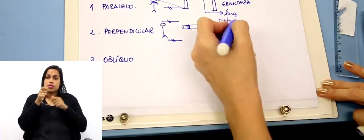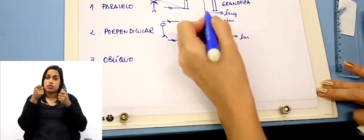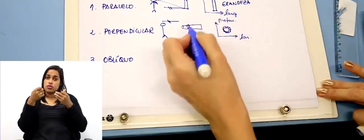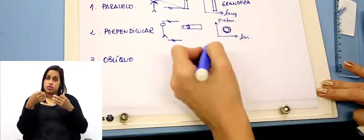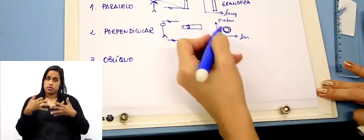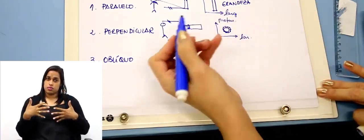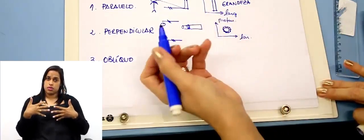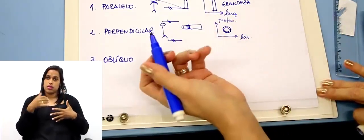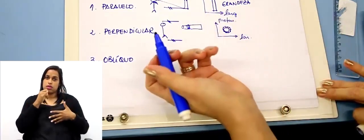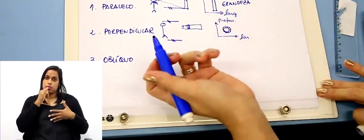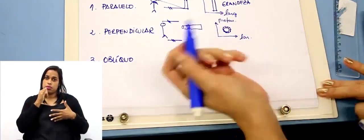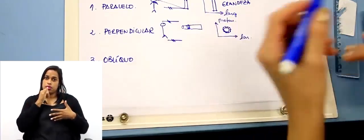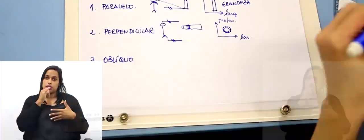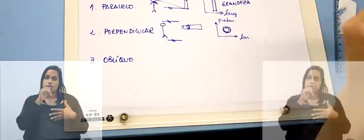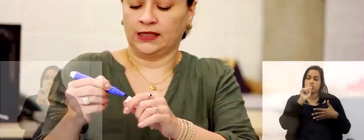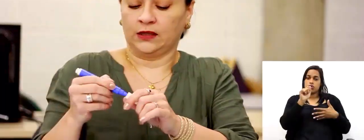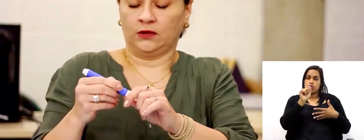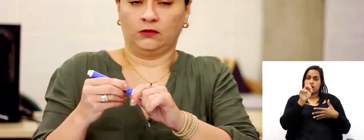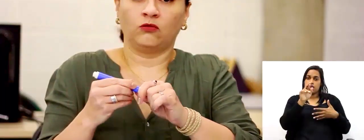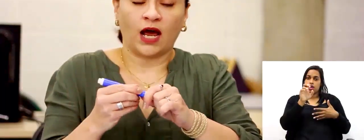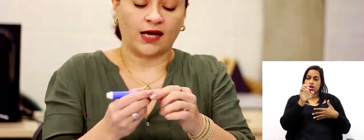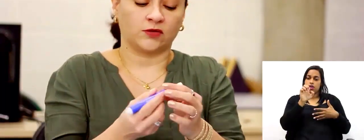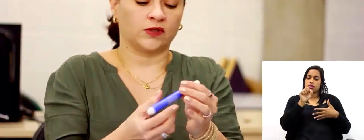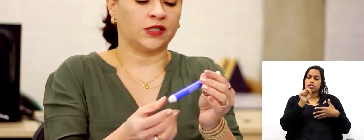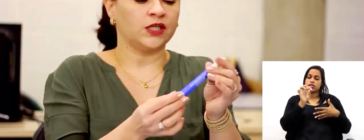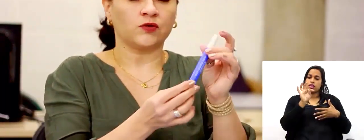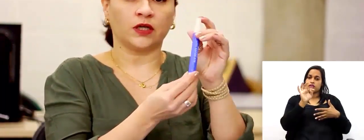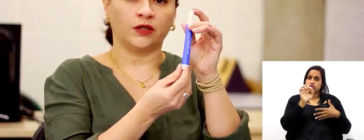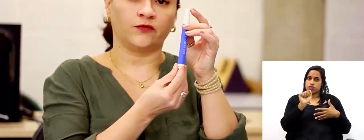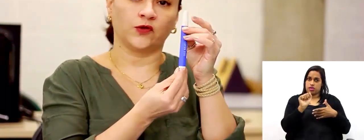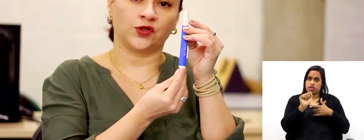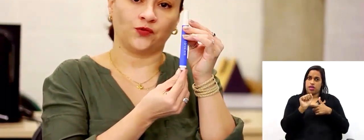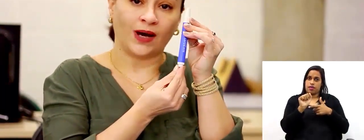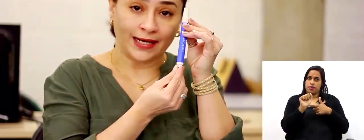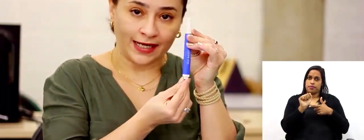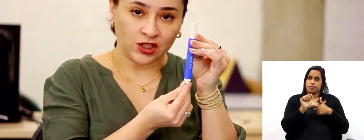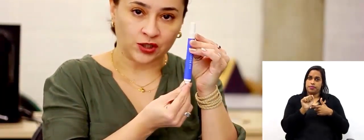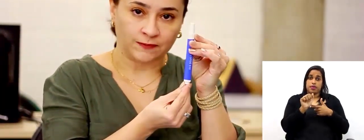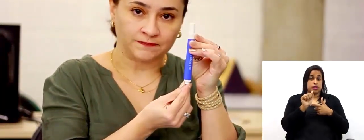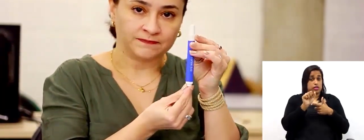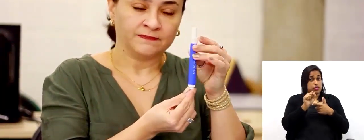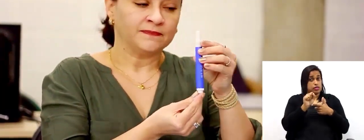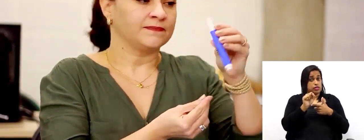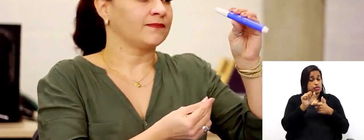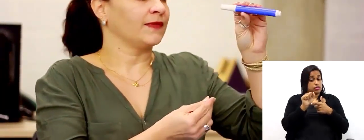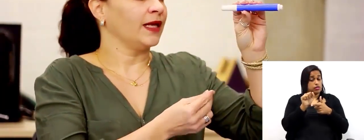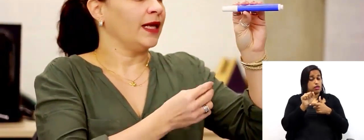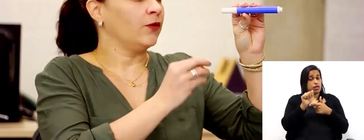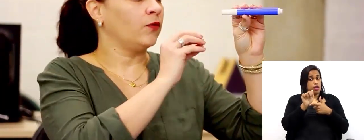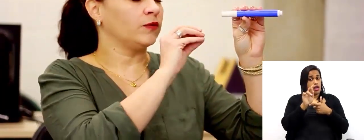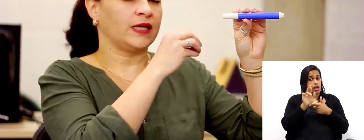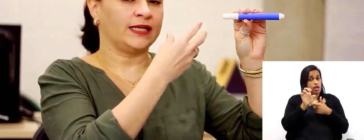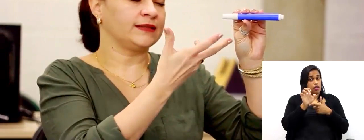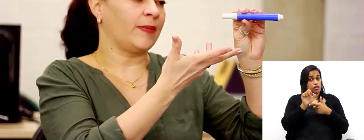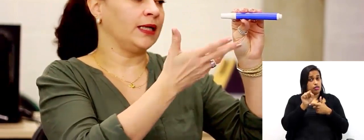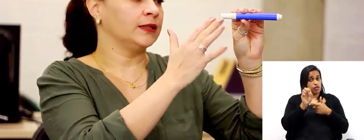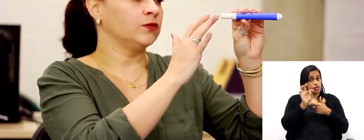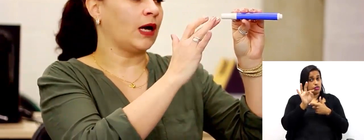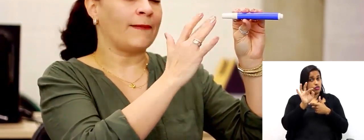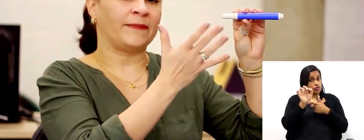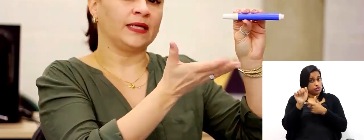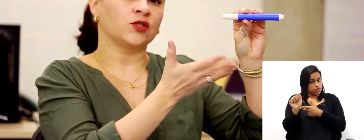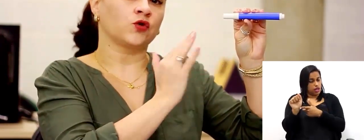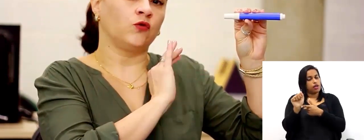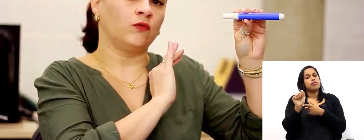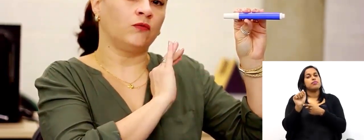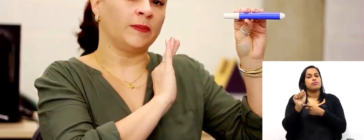que a aresta, no caso, se isso daqui fosse uma aresta, eu estaria